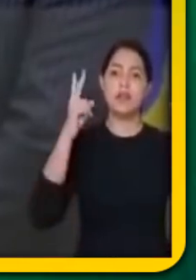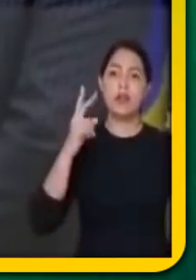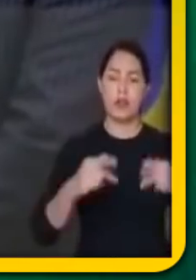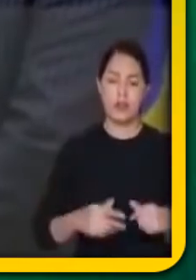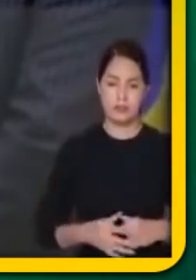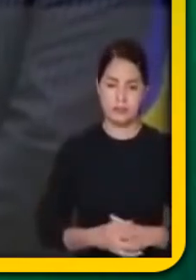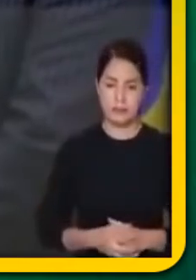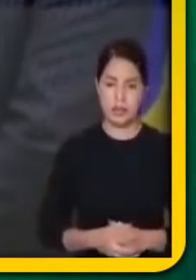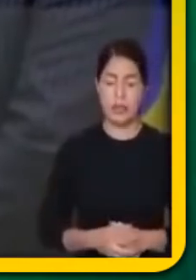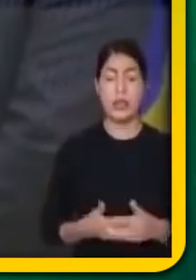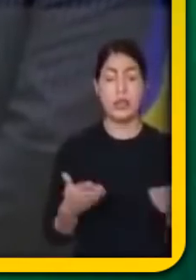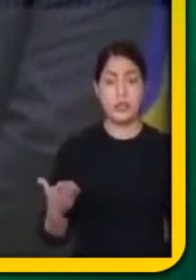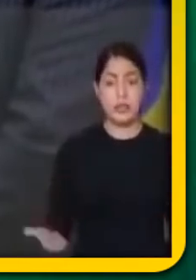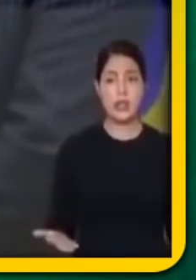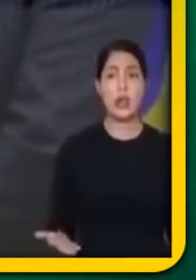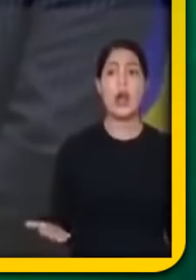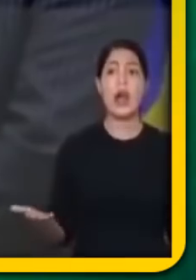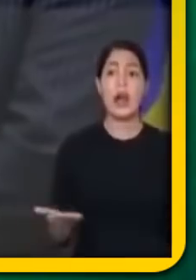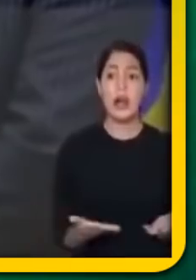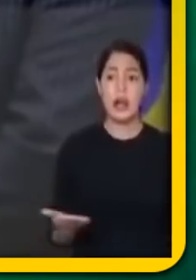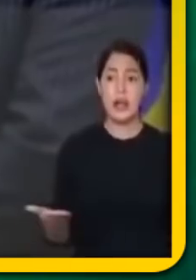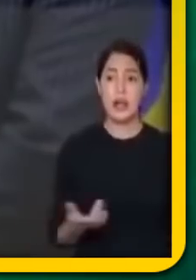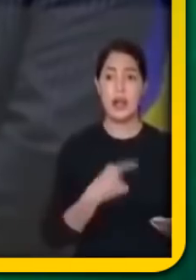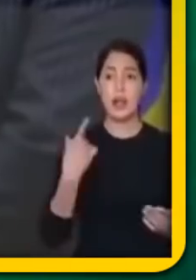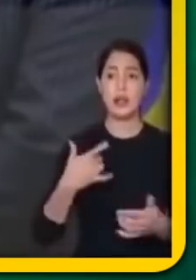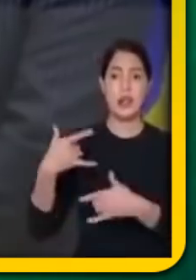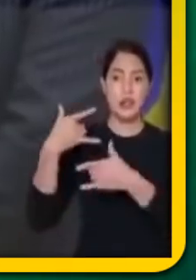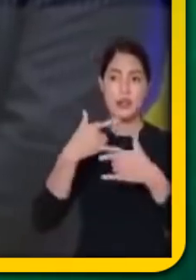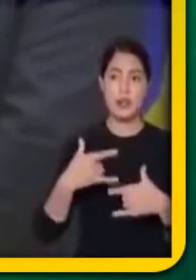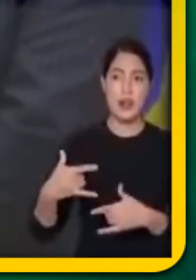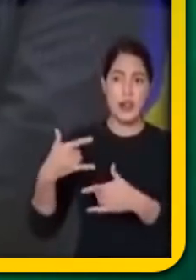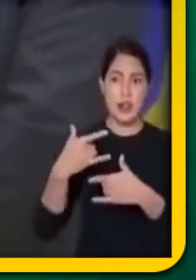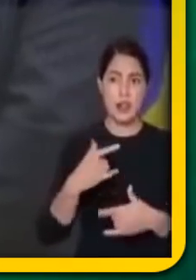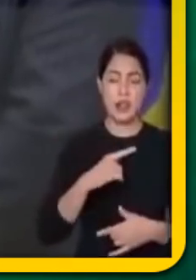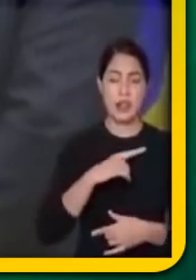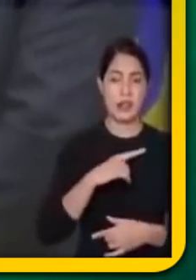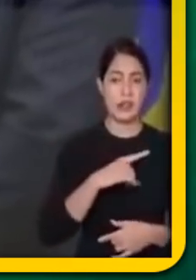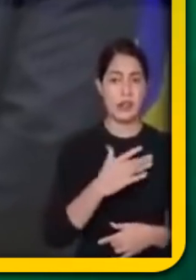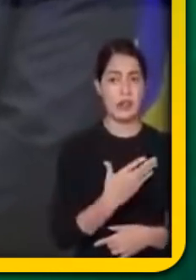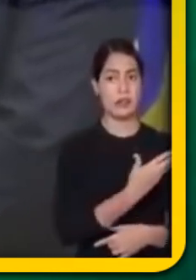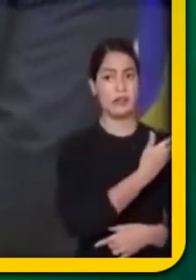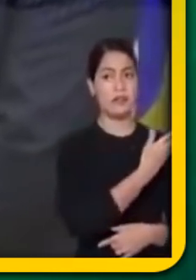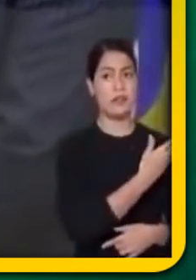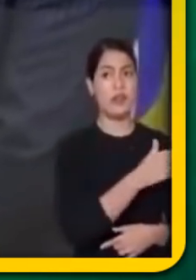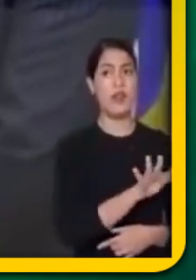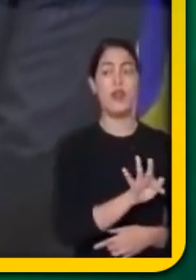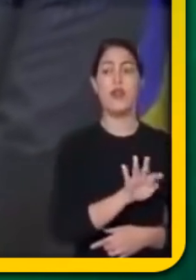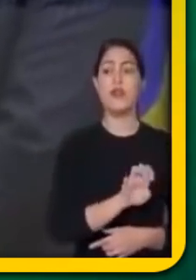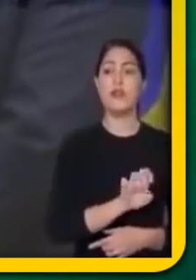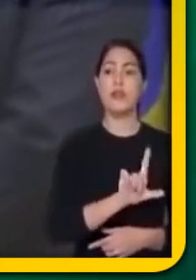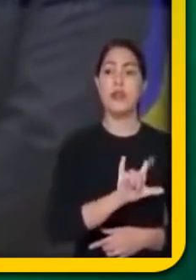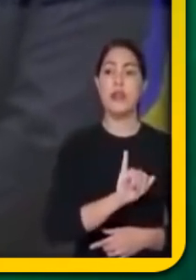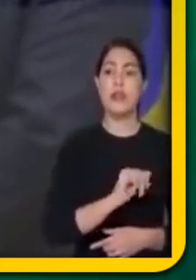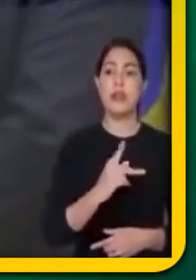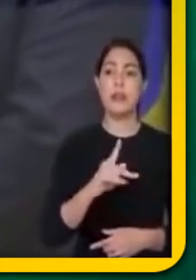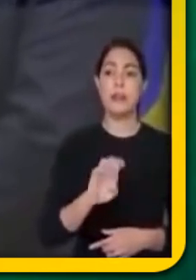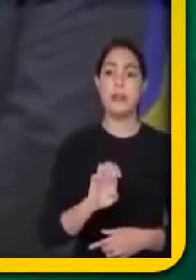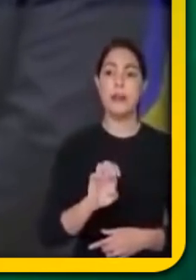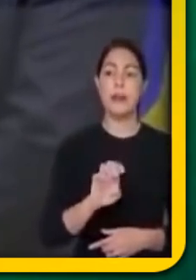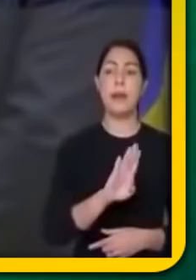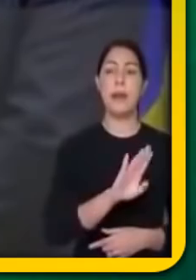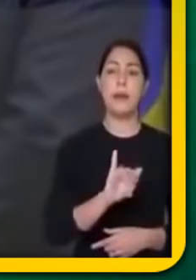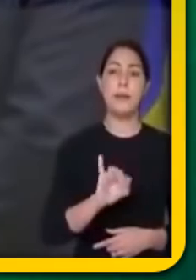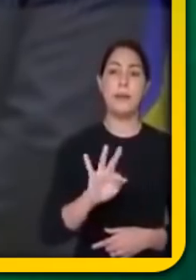live, viu, presidente? Nós estamos na live, temos aqui o Felipe Brito, que foi o primeiro youtuber a tratar sobre esse projeto